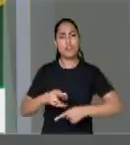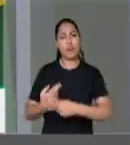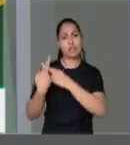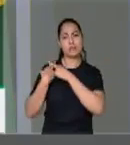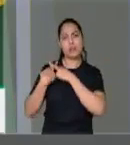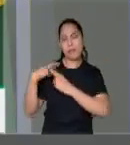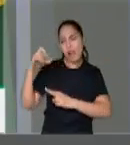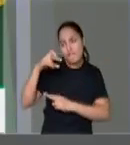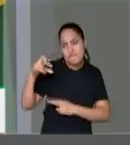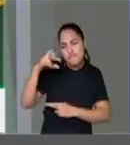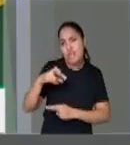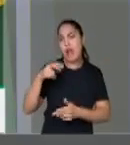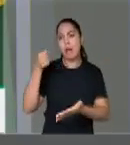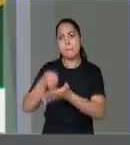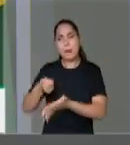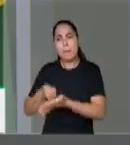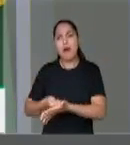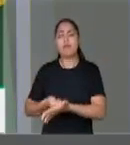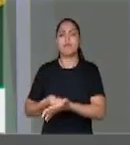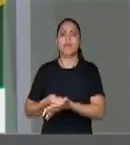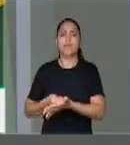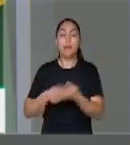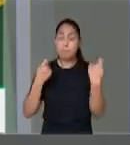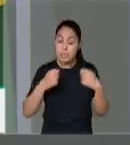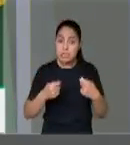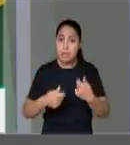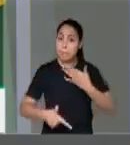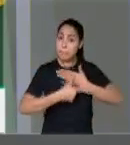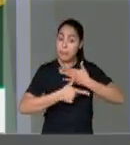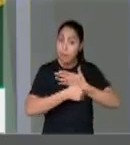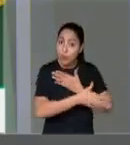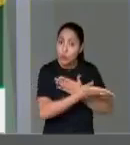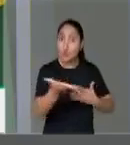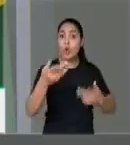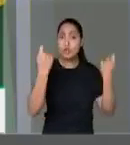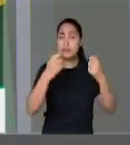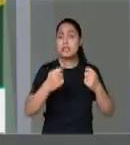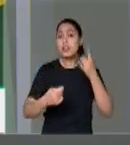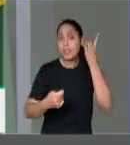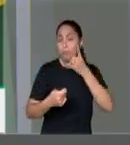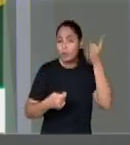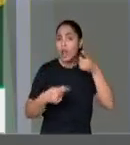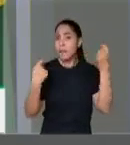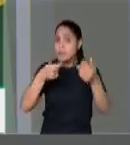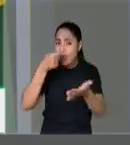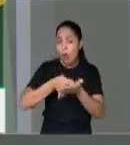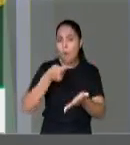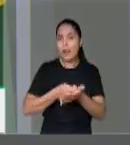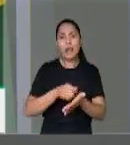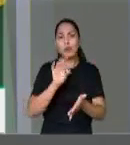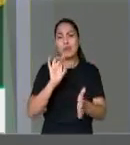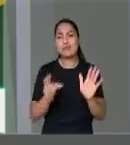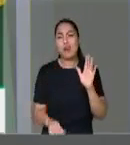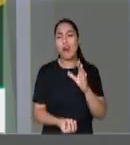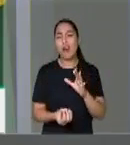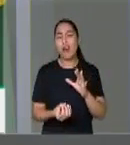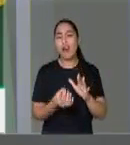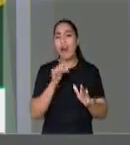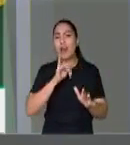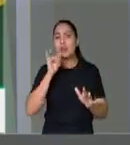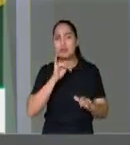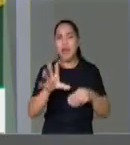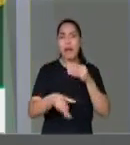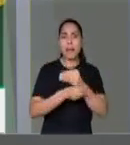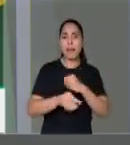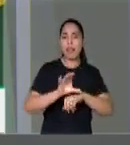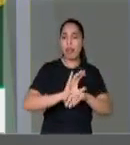de fiscalizar, de cobrar. Inclusive, esse é um papel nosso. Como parlamentar, é não só indicar